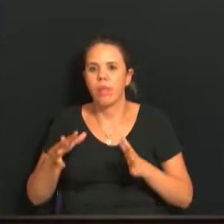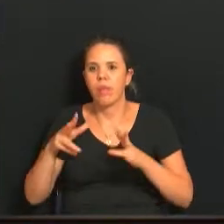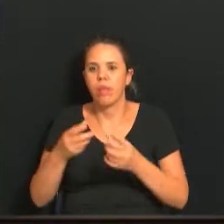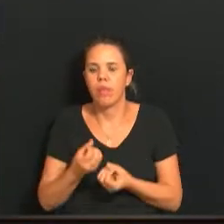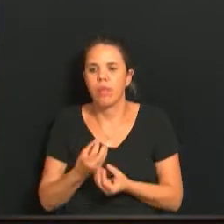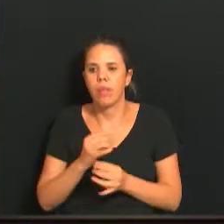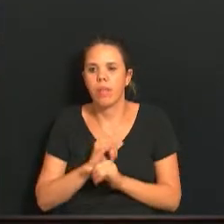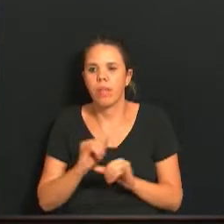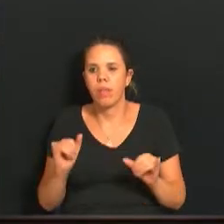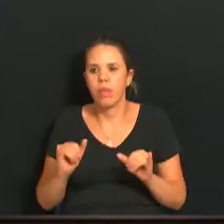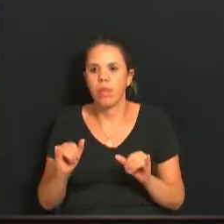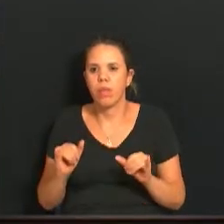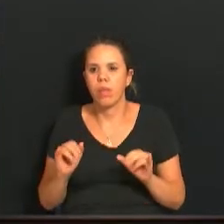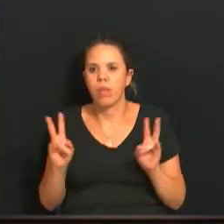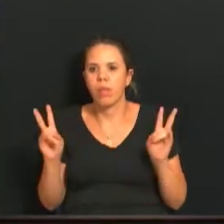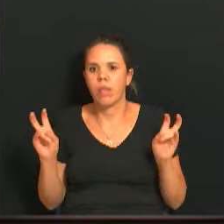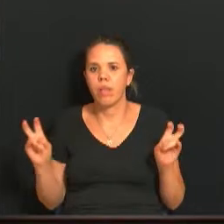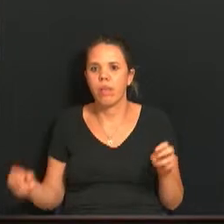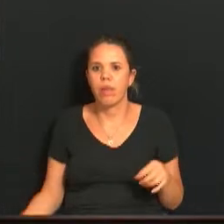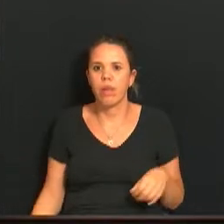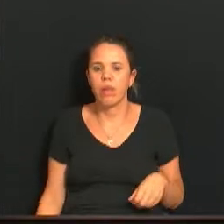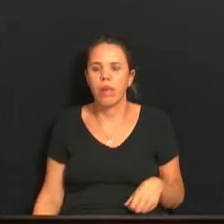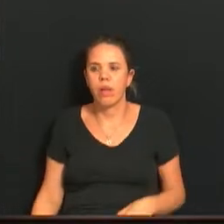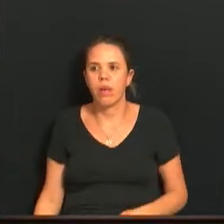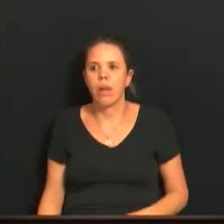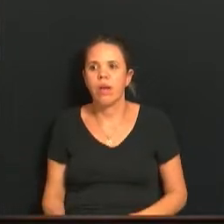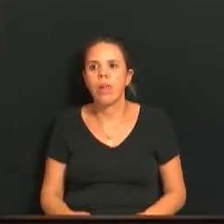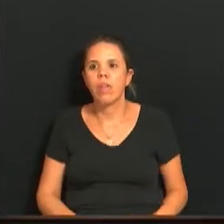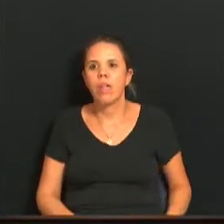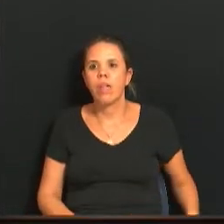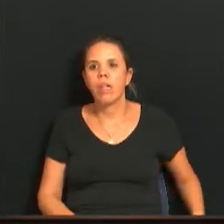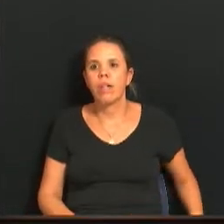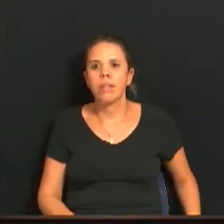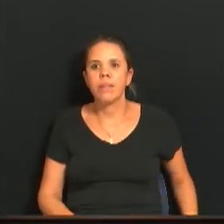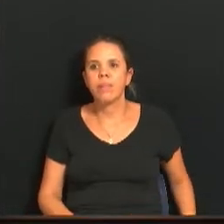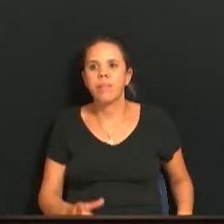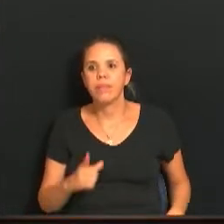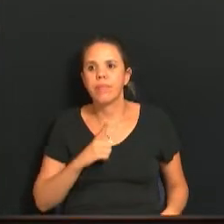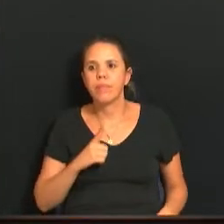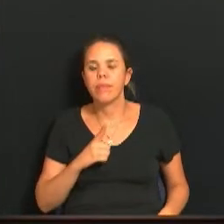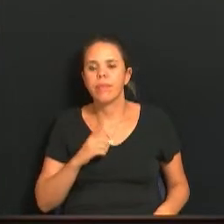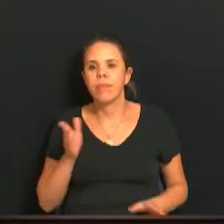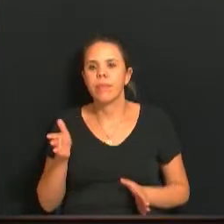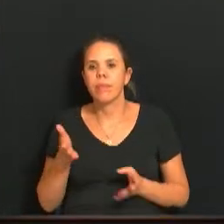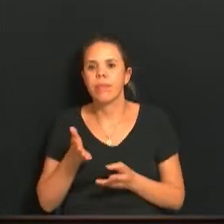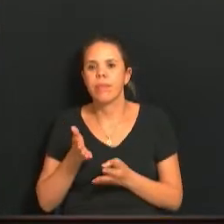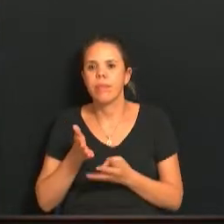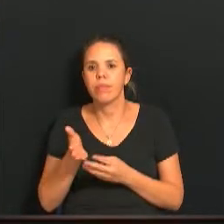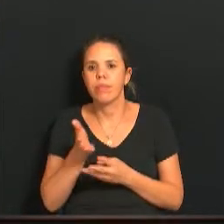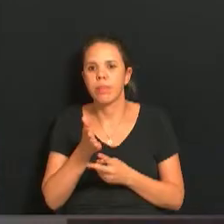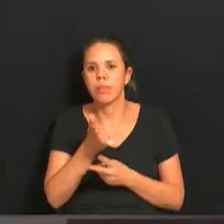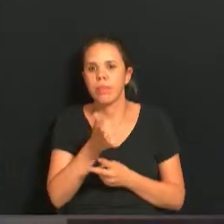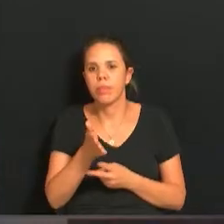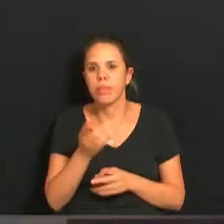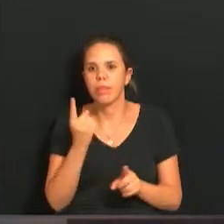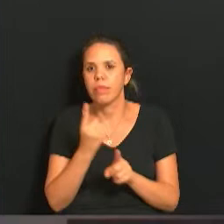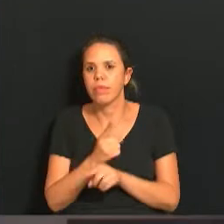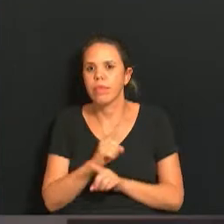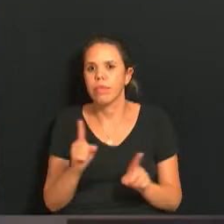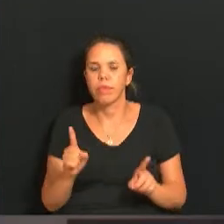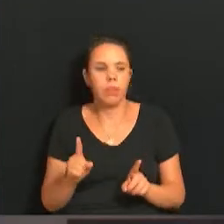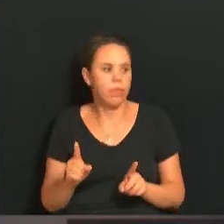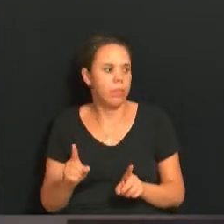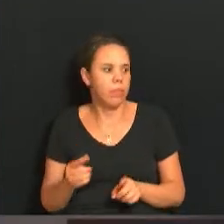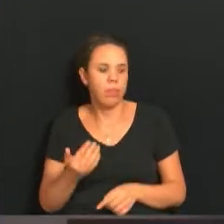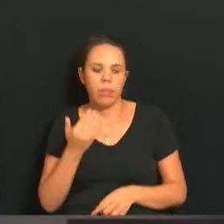informações sobre todos os assuntos. Como for um assunto que existem algumas vertentes e não se encontram, então nós pedimos